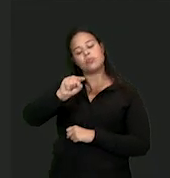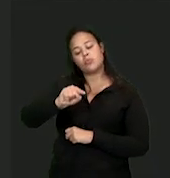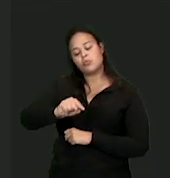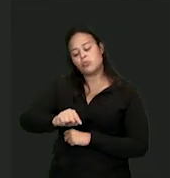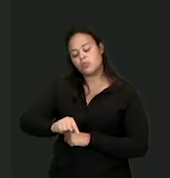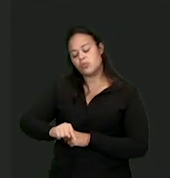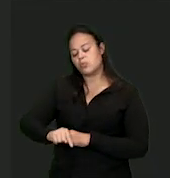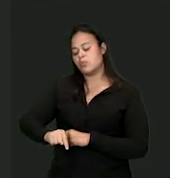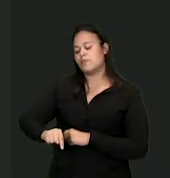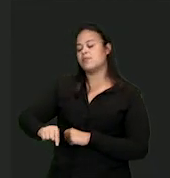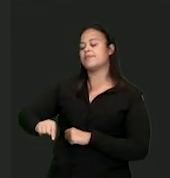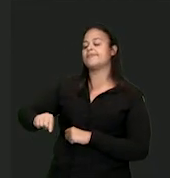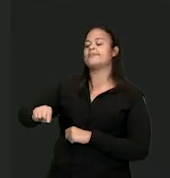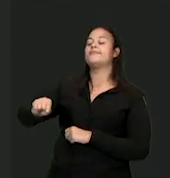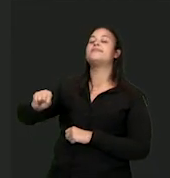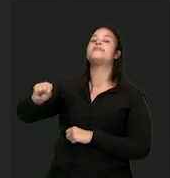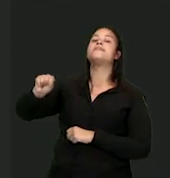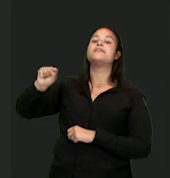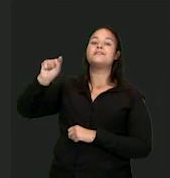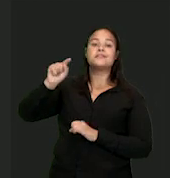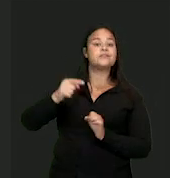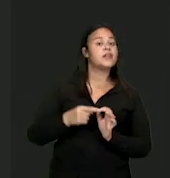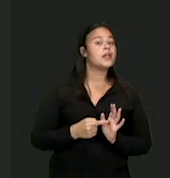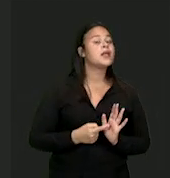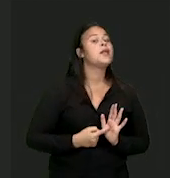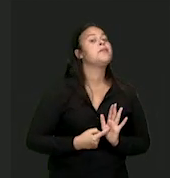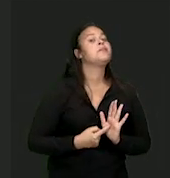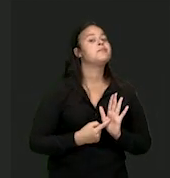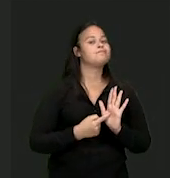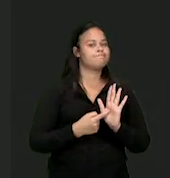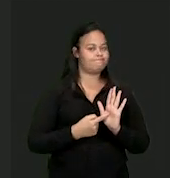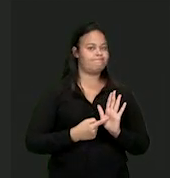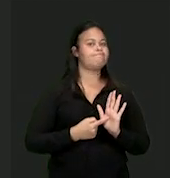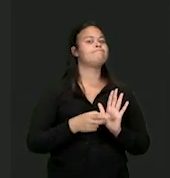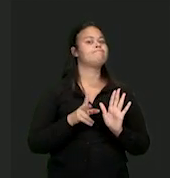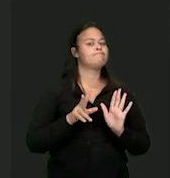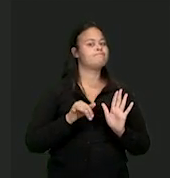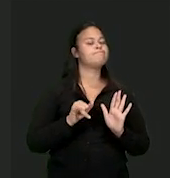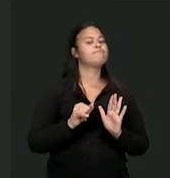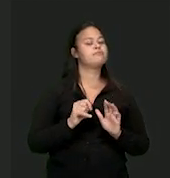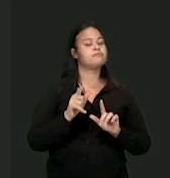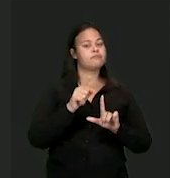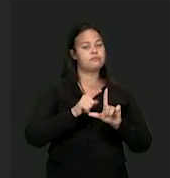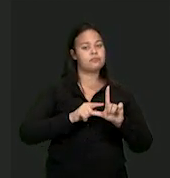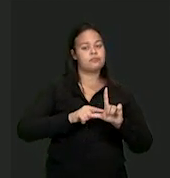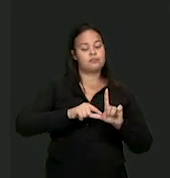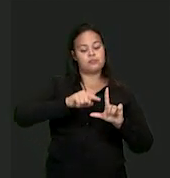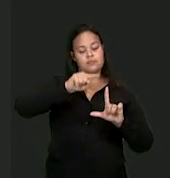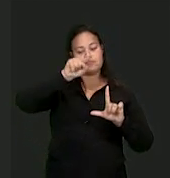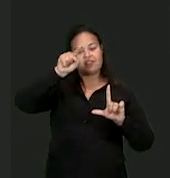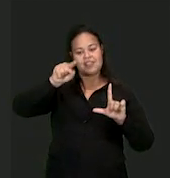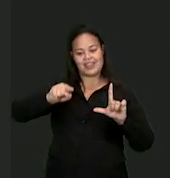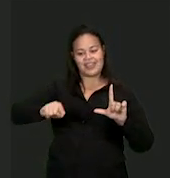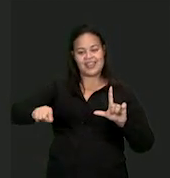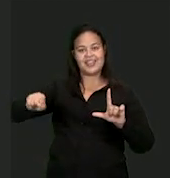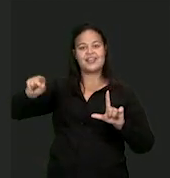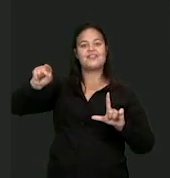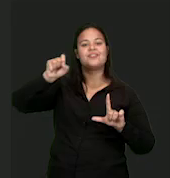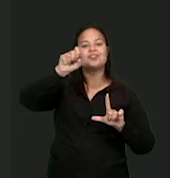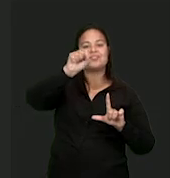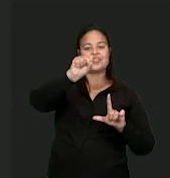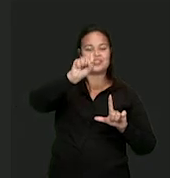Então, aí quando eu ligo todos esses pontos, aí aparece o gráfico de seno de x,